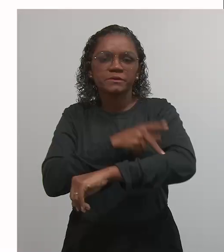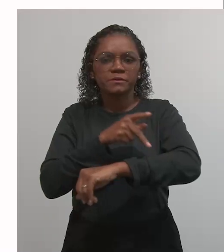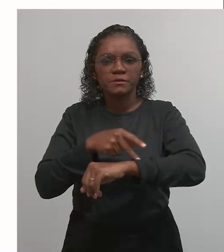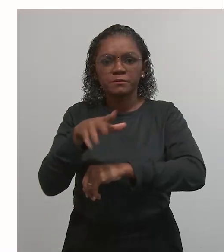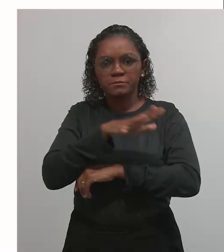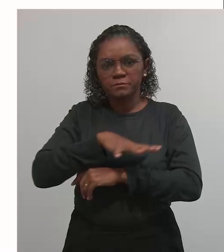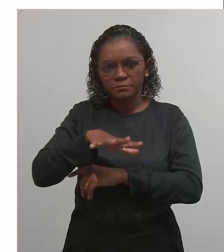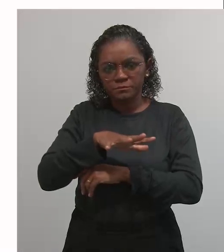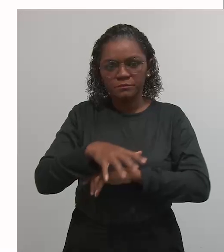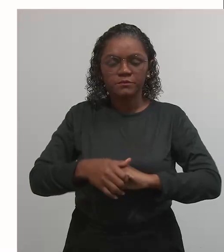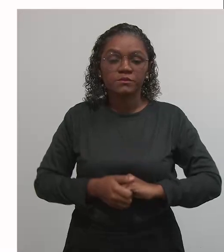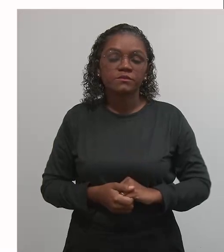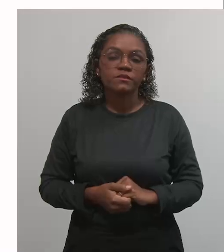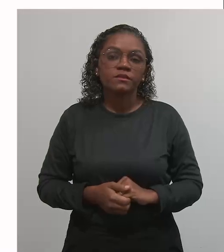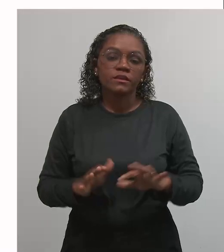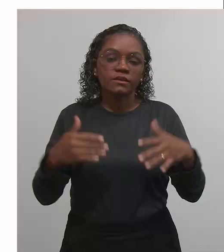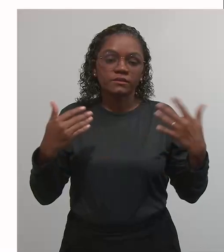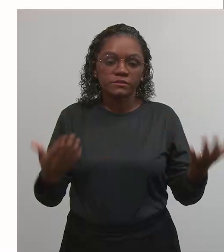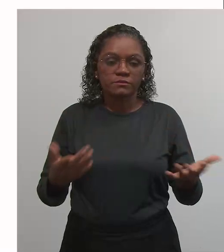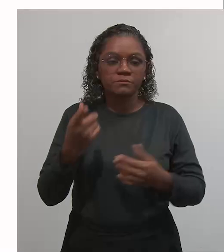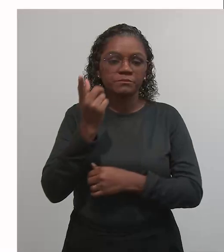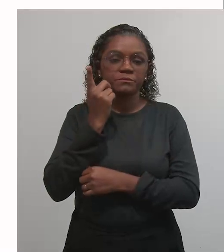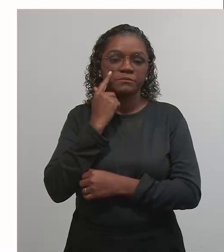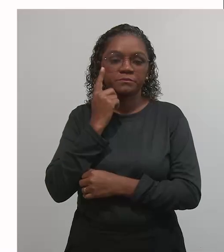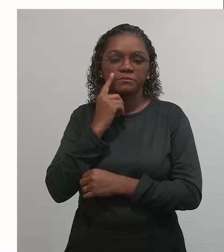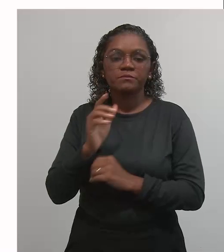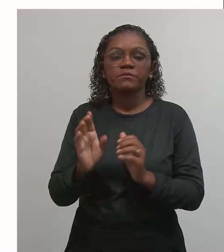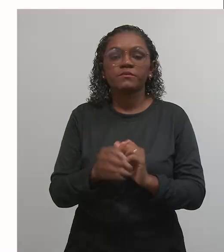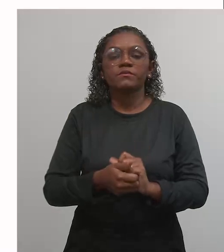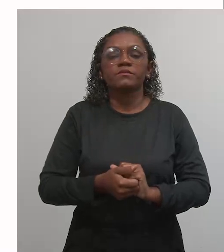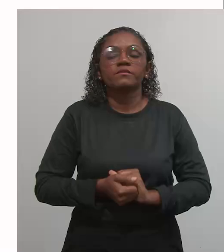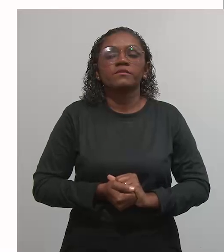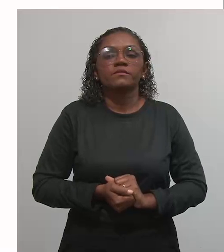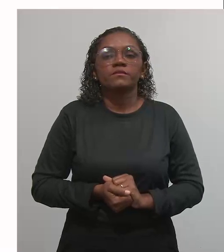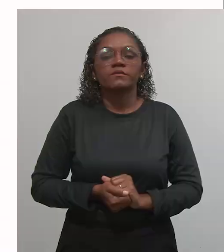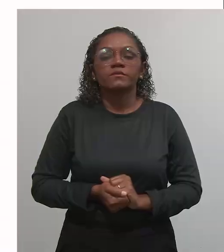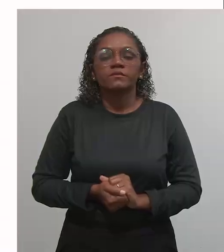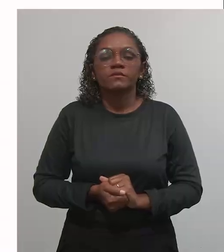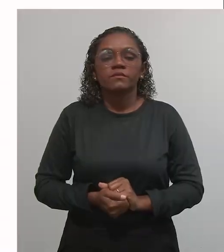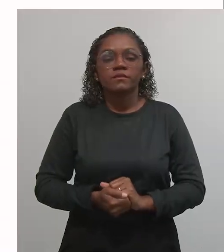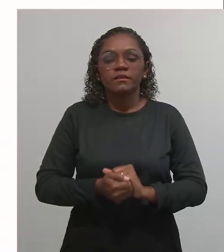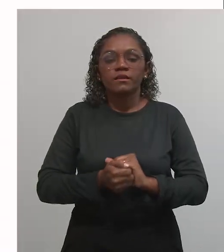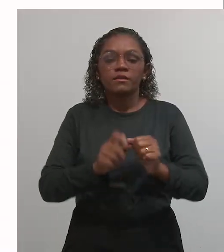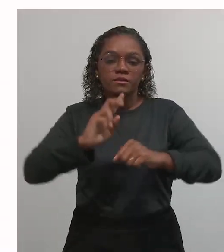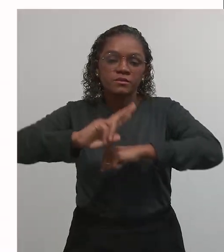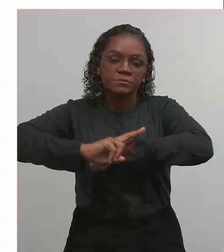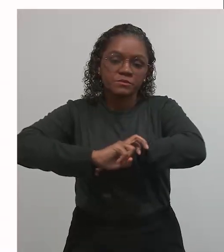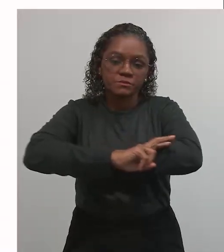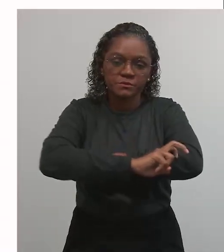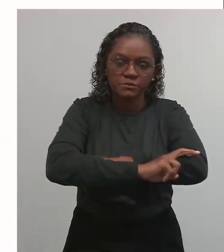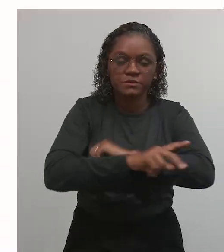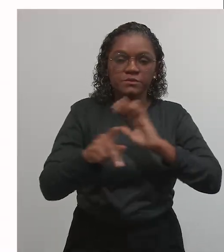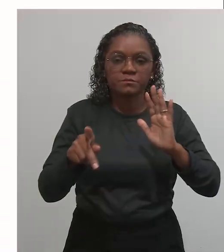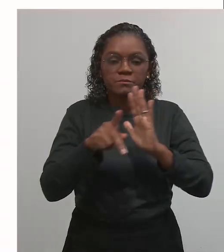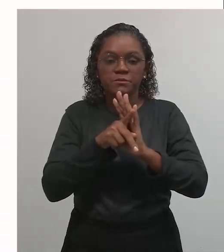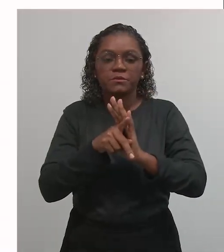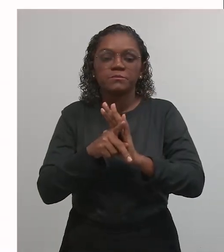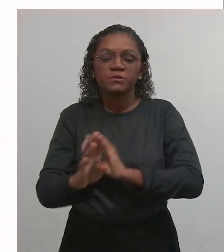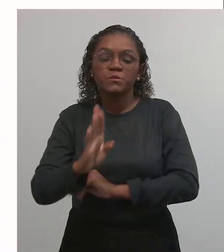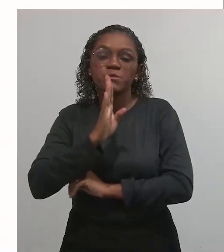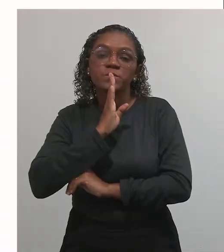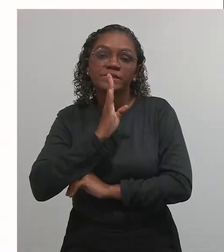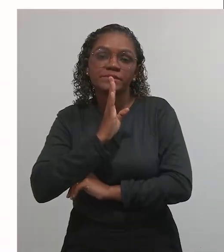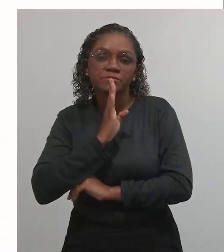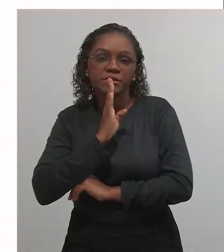só, nós temos a epistemologia como um conhecimento, Episteme é o conhecimento. Então, como